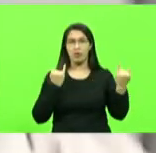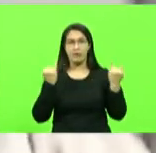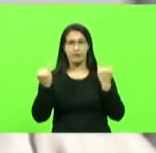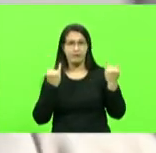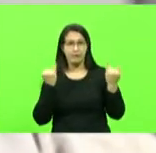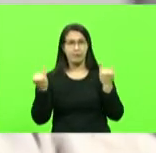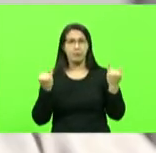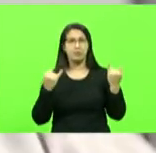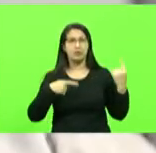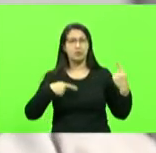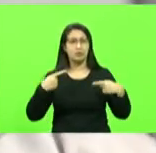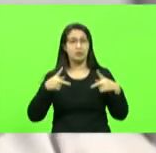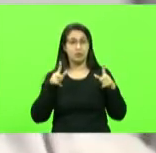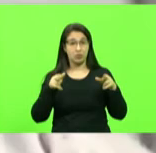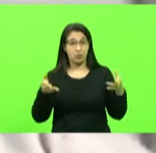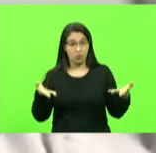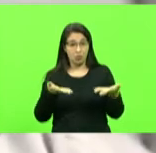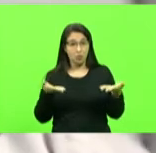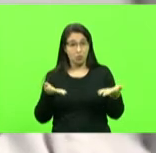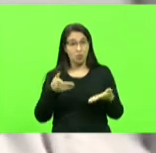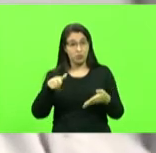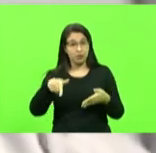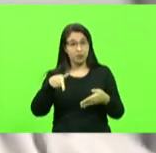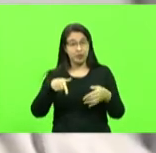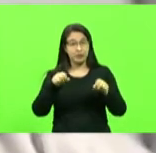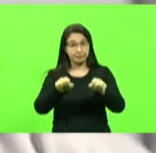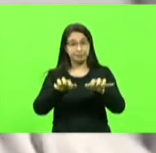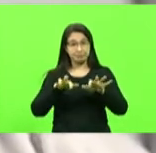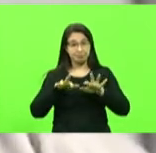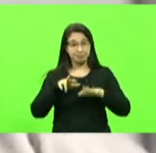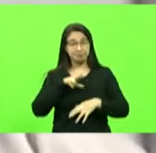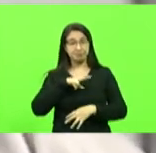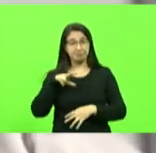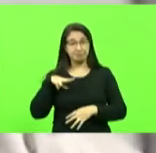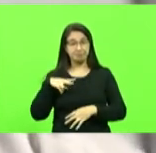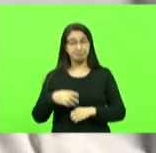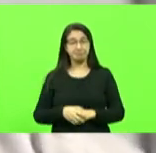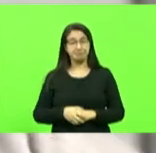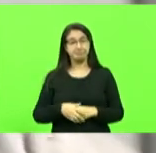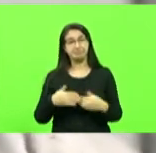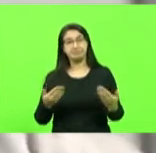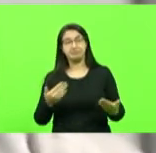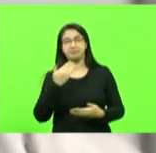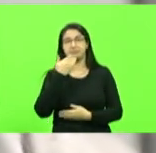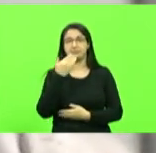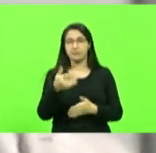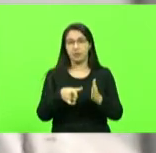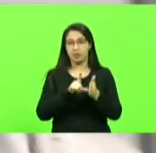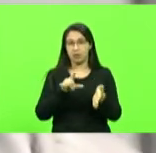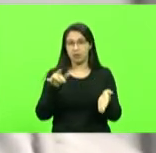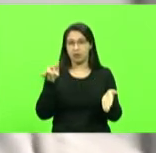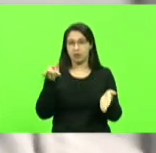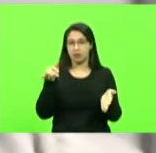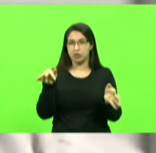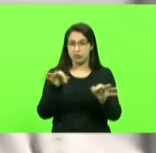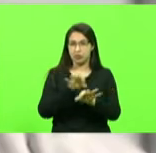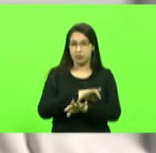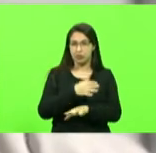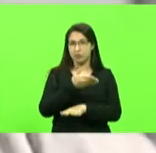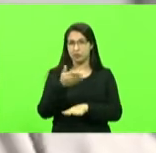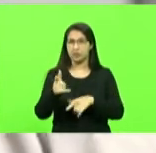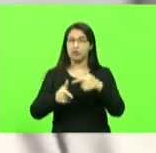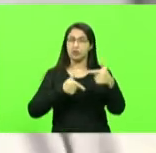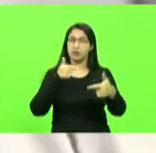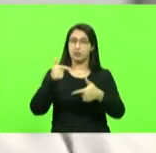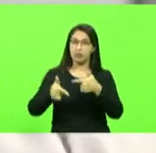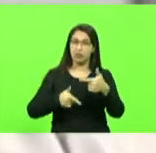nós estamos fazendo hoje aqui na audiência pública, né? Faço um apelo, então, para finalizar aos trabalhadores e trabalhadoras